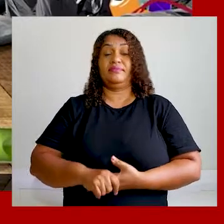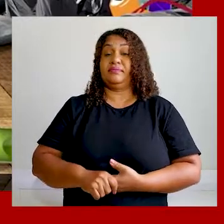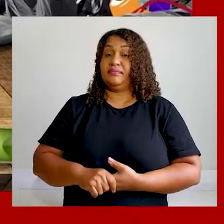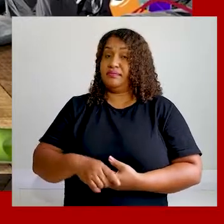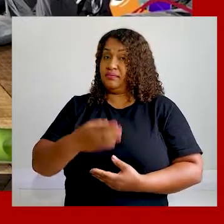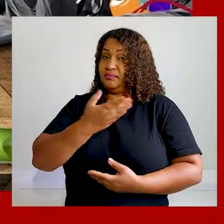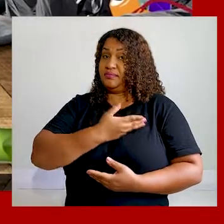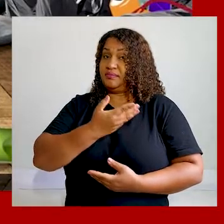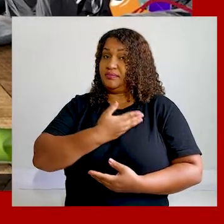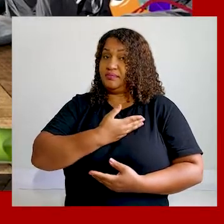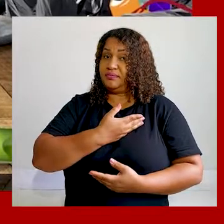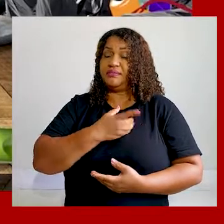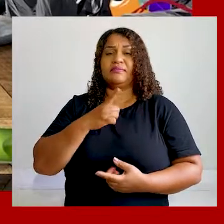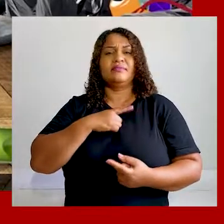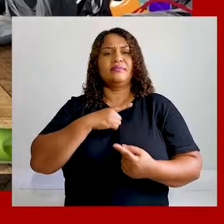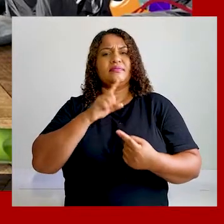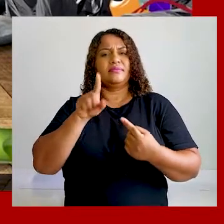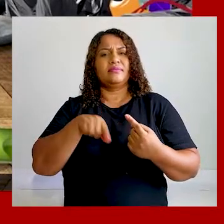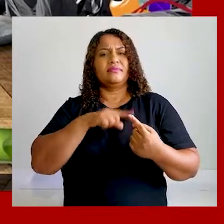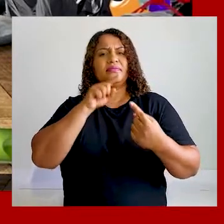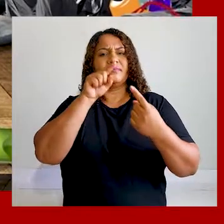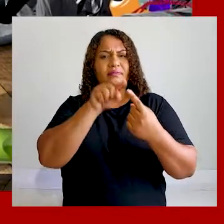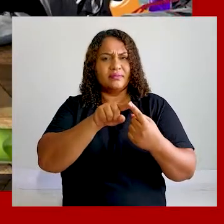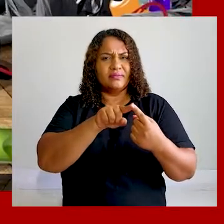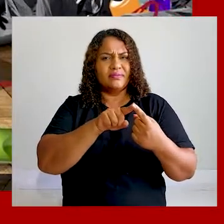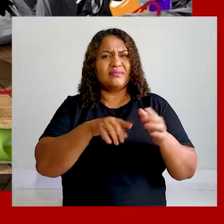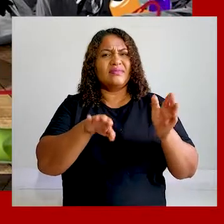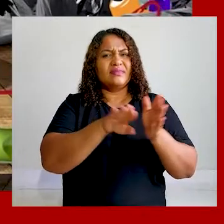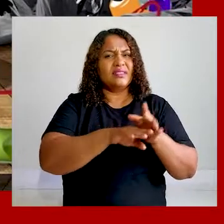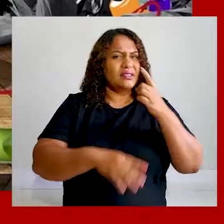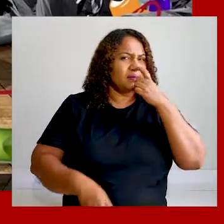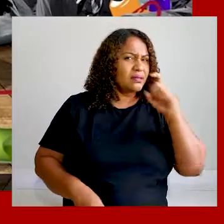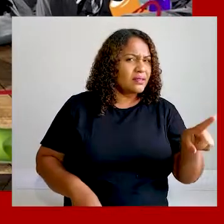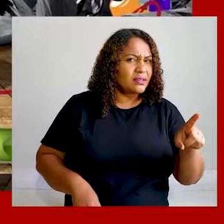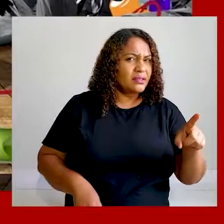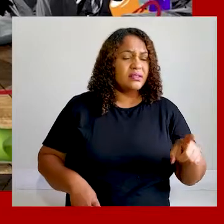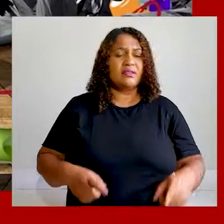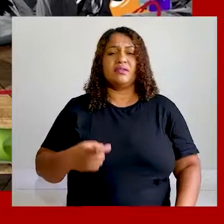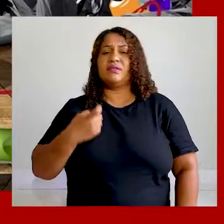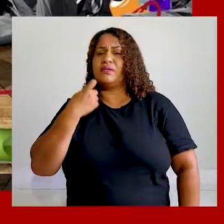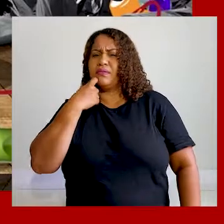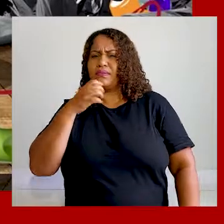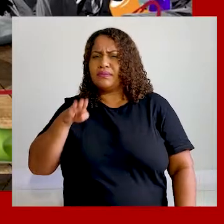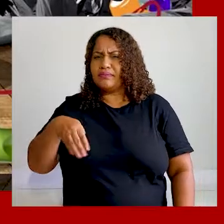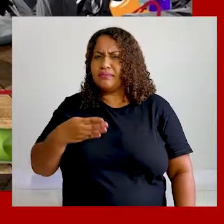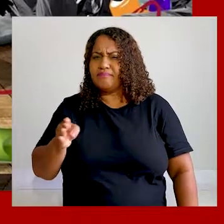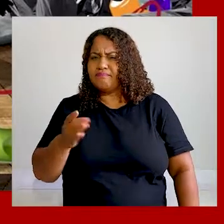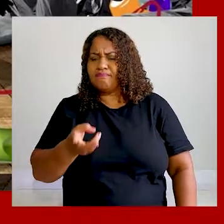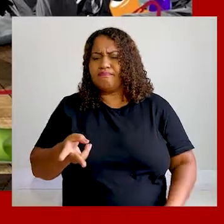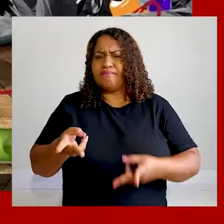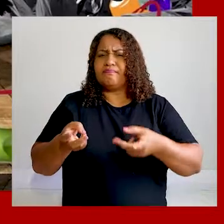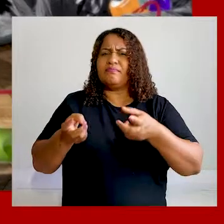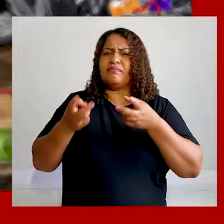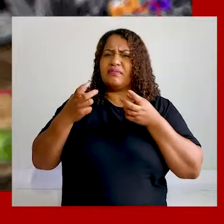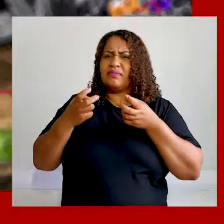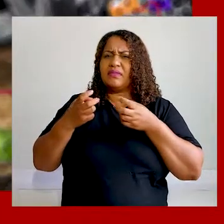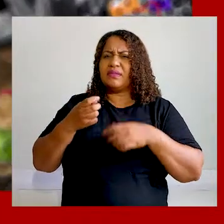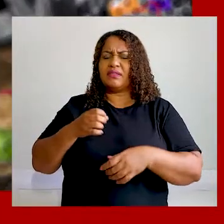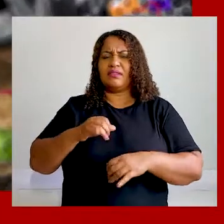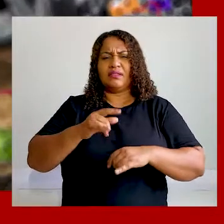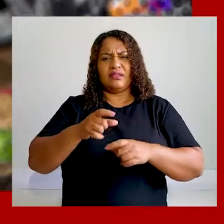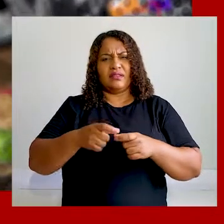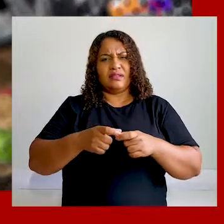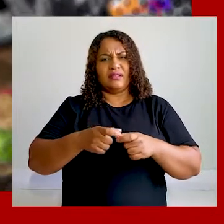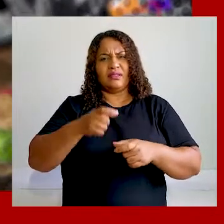Enquanto seus companheiros tinham um destino micho, Douradinho notou, abismado,